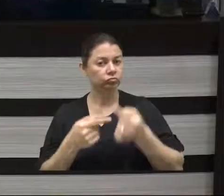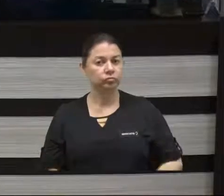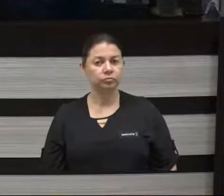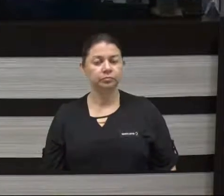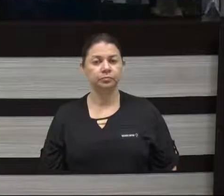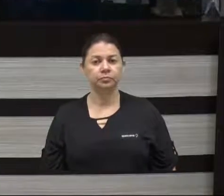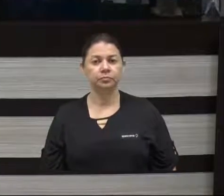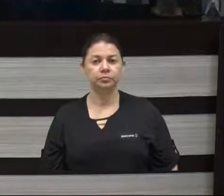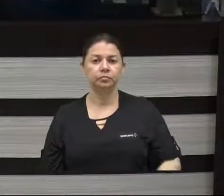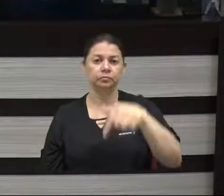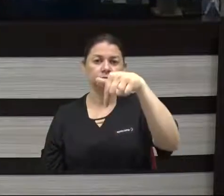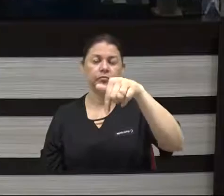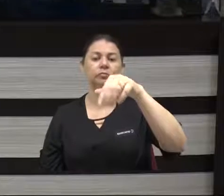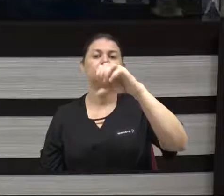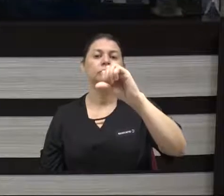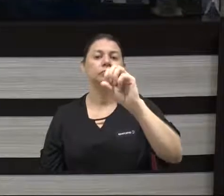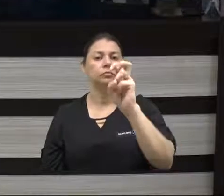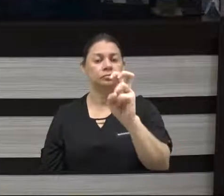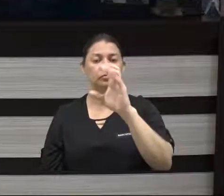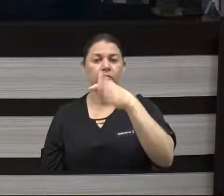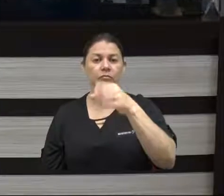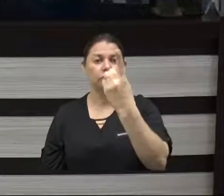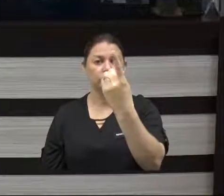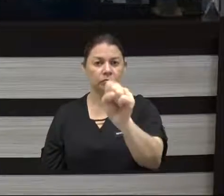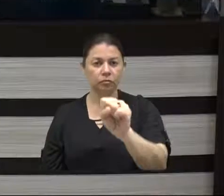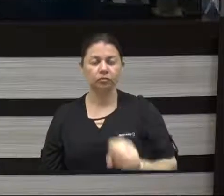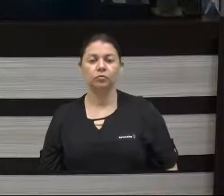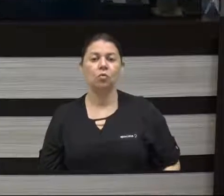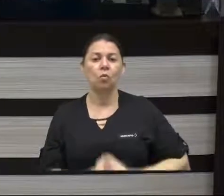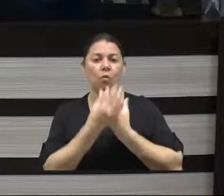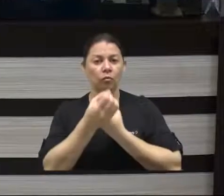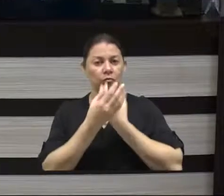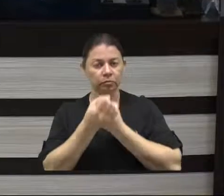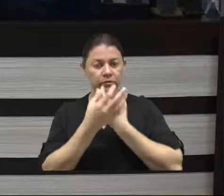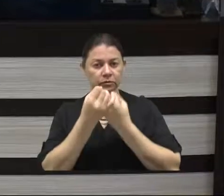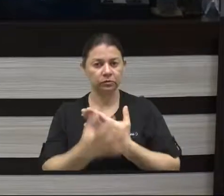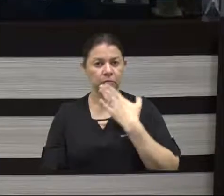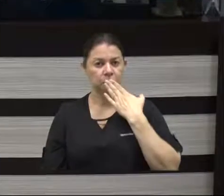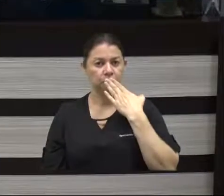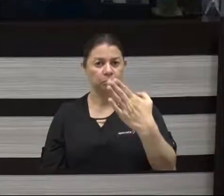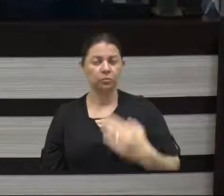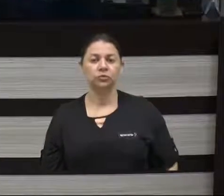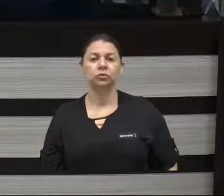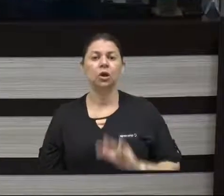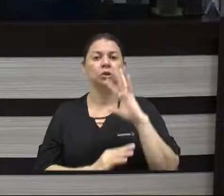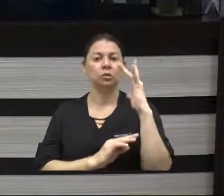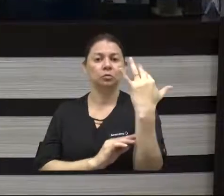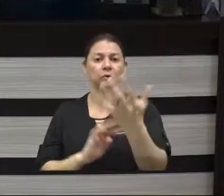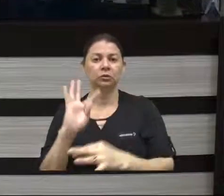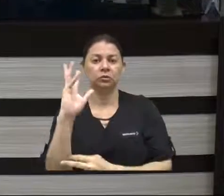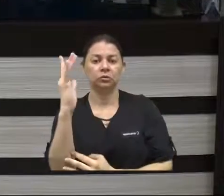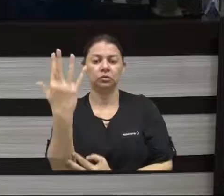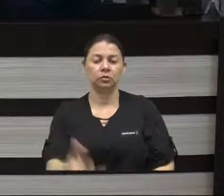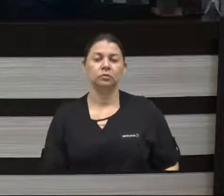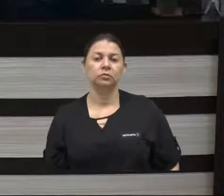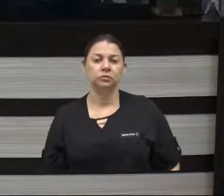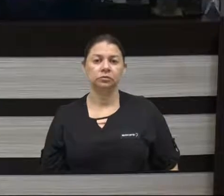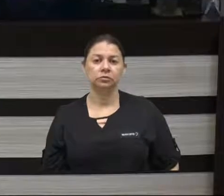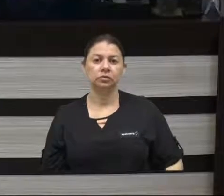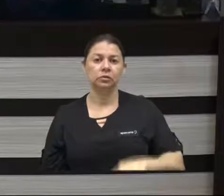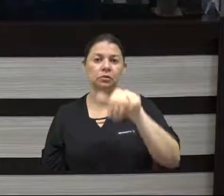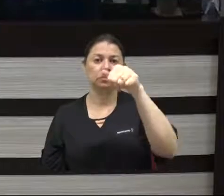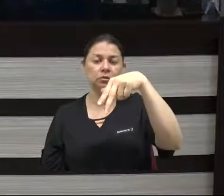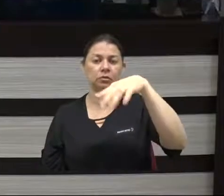número 795/2018 requer informações ao Poder Executivo sobre a Praça Dr. Luciano Esteves no centro.